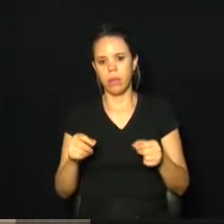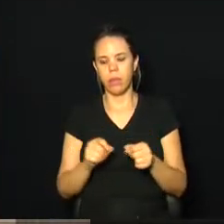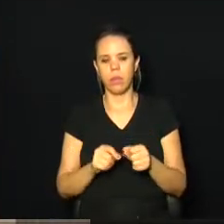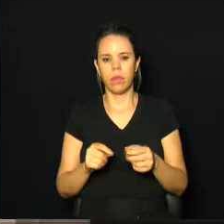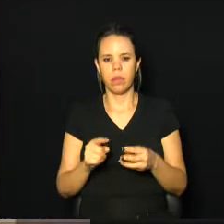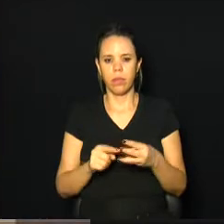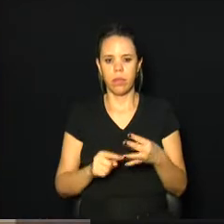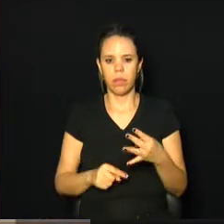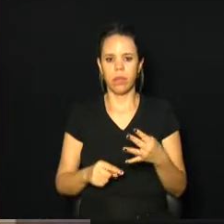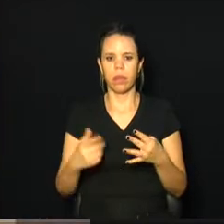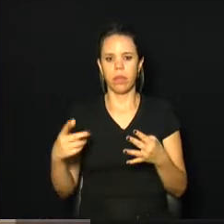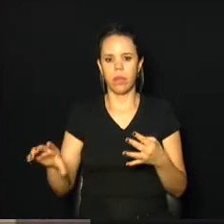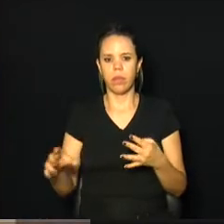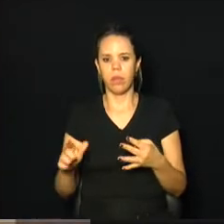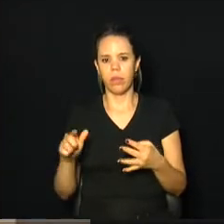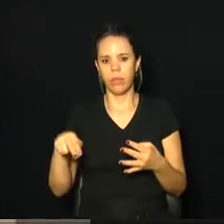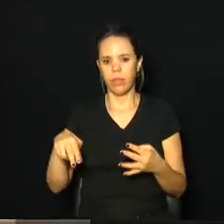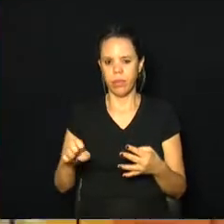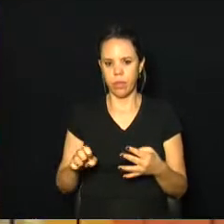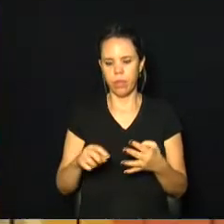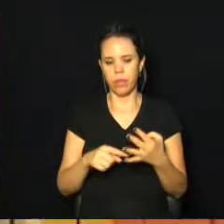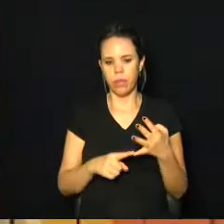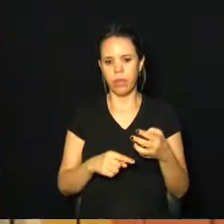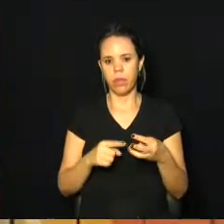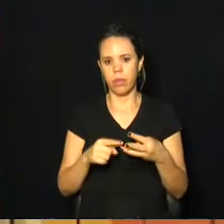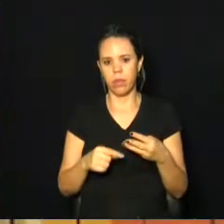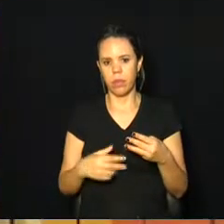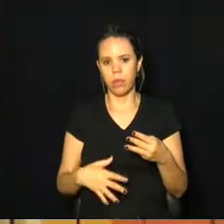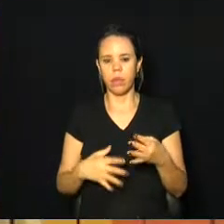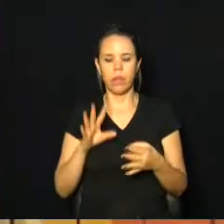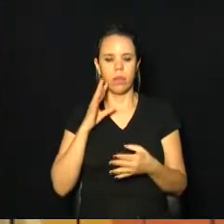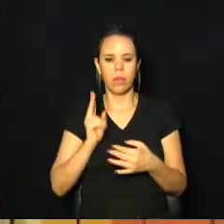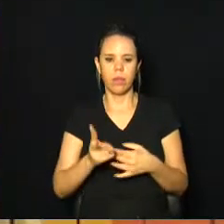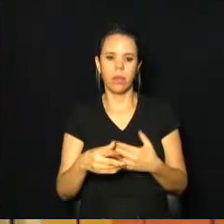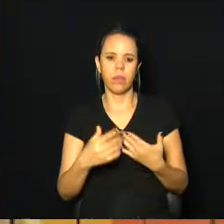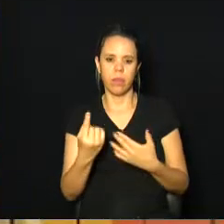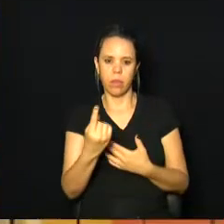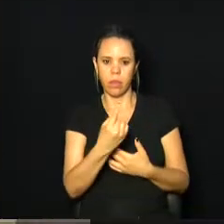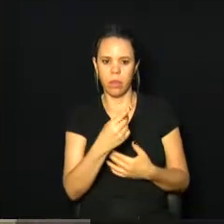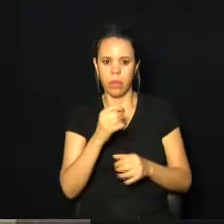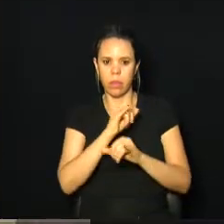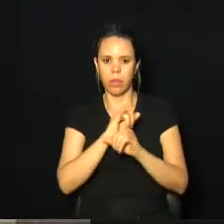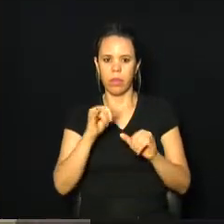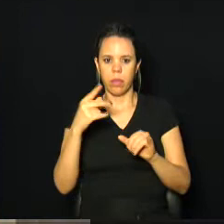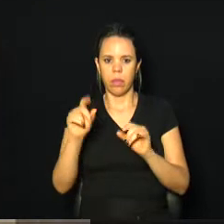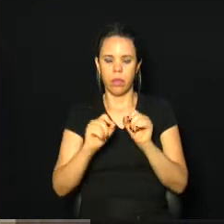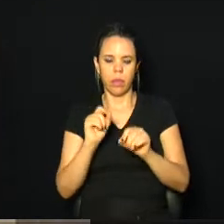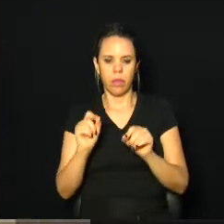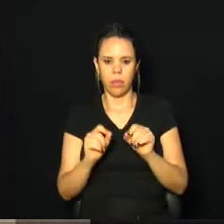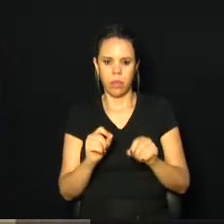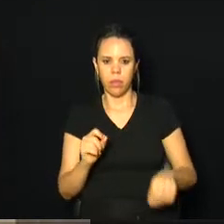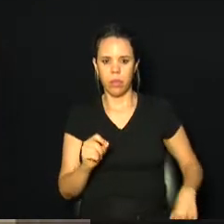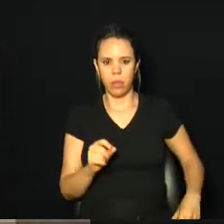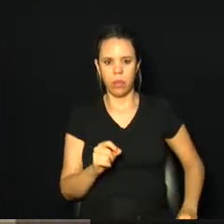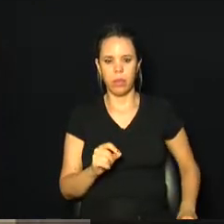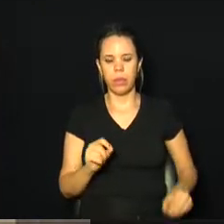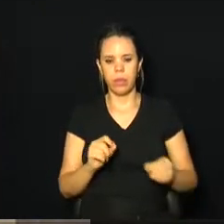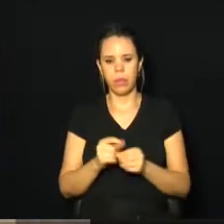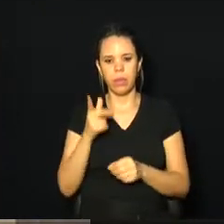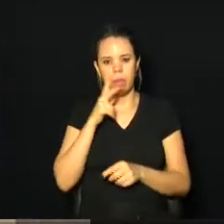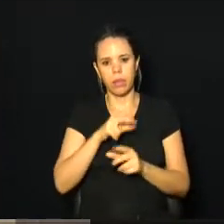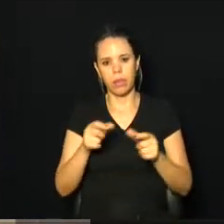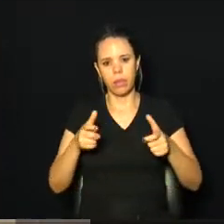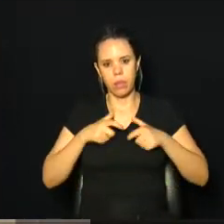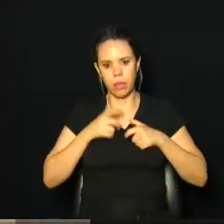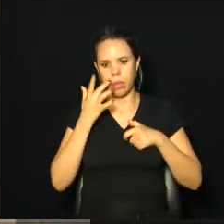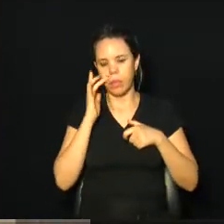segundo capítulo é dele, Giovanni com a 3, e assim por diante. Legal. Cada um contar o que foi ganhar a medalha de